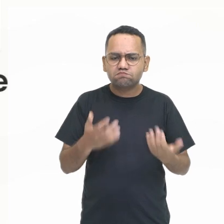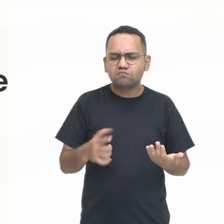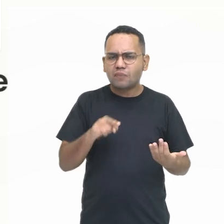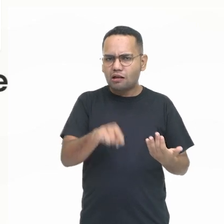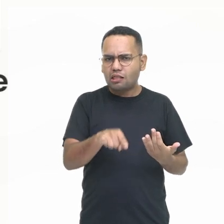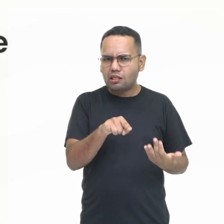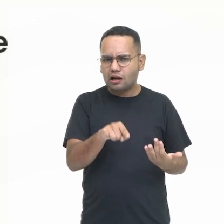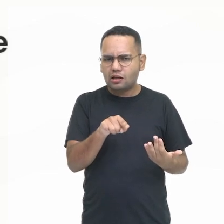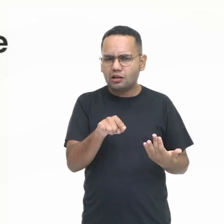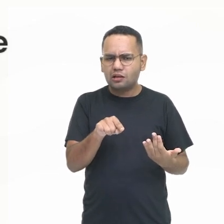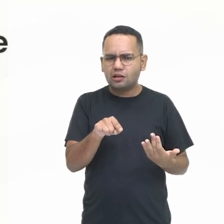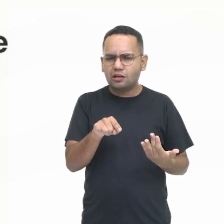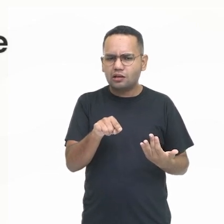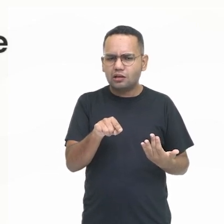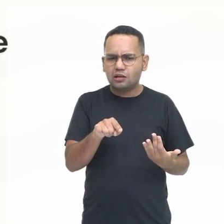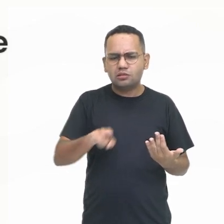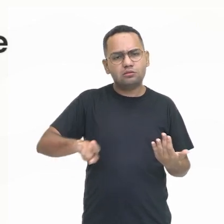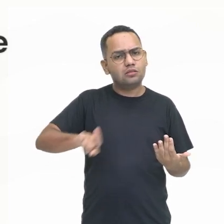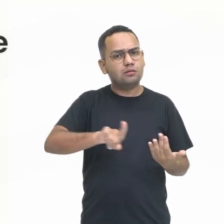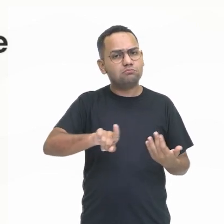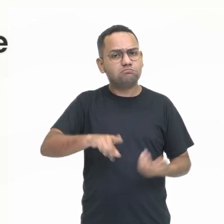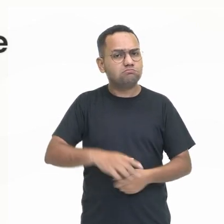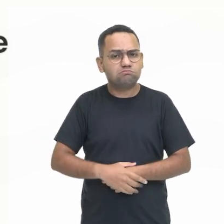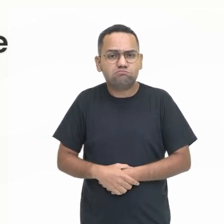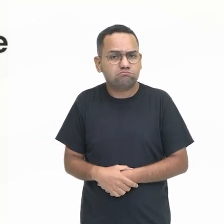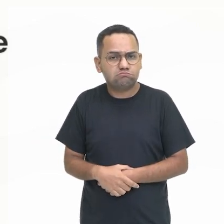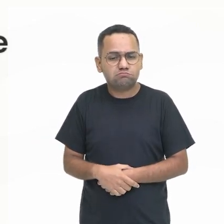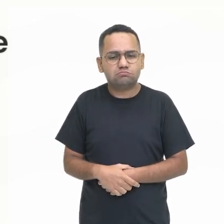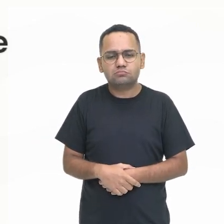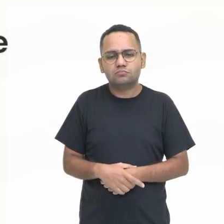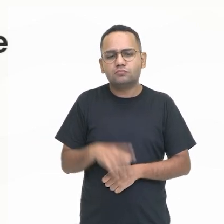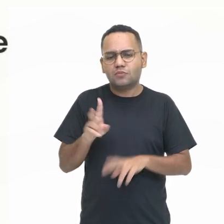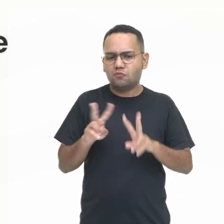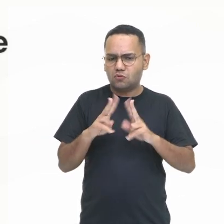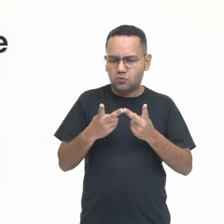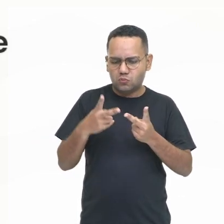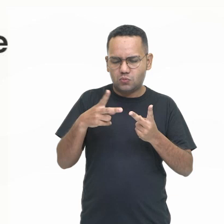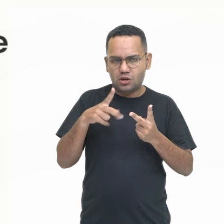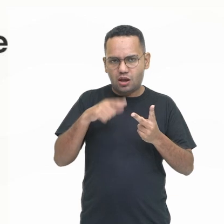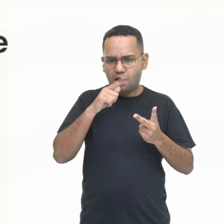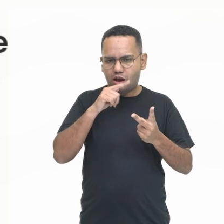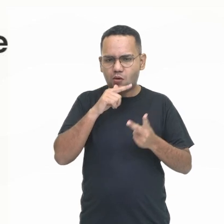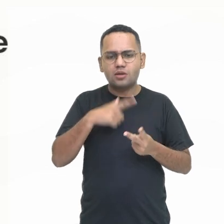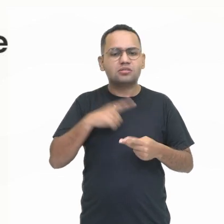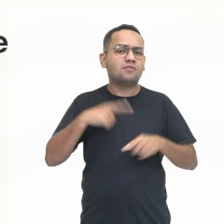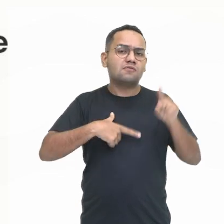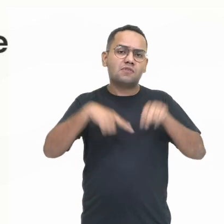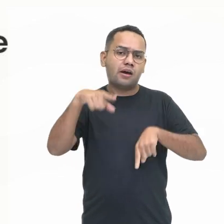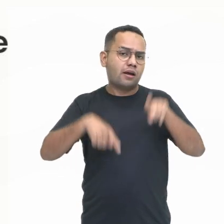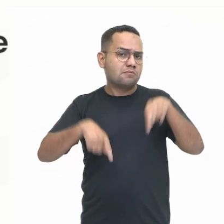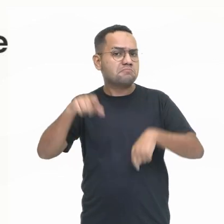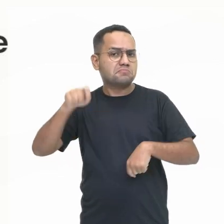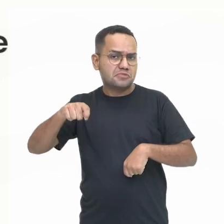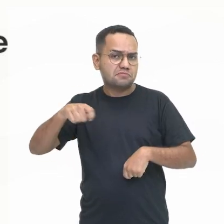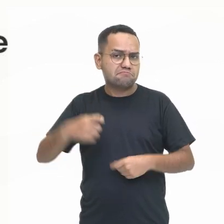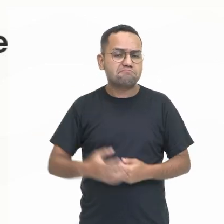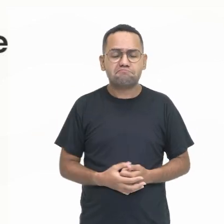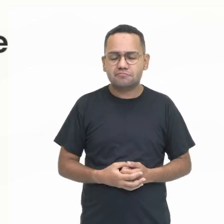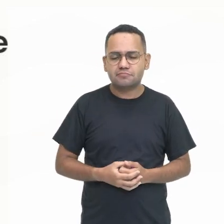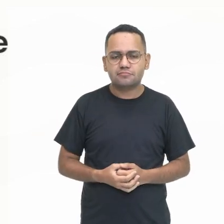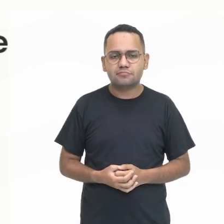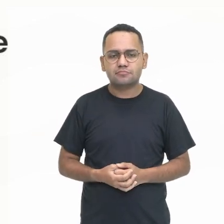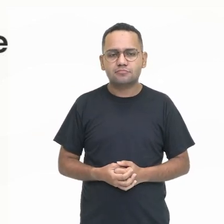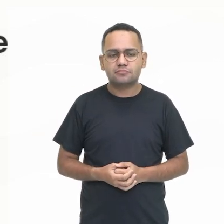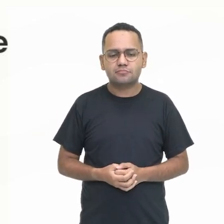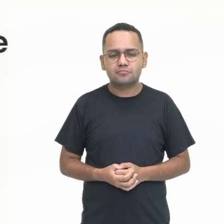no reservatório? A resposta é não. O volume de água não permaneceu constante no reservatório e eu já mostrei para você por